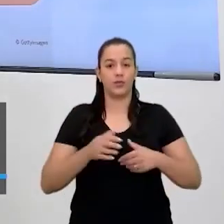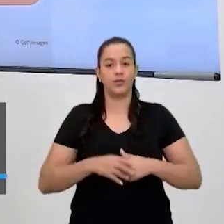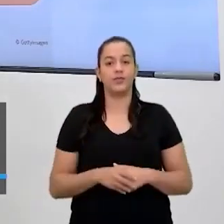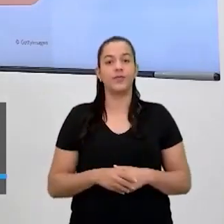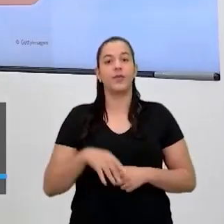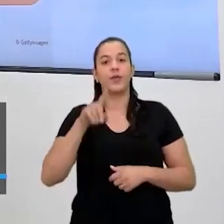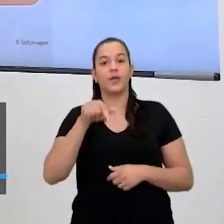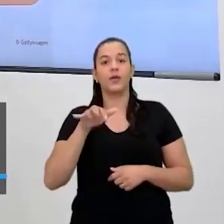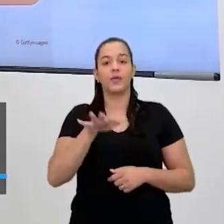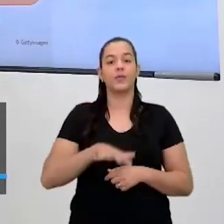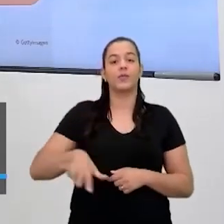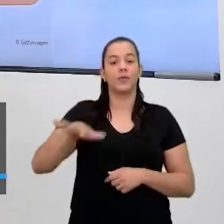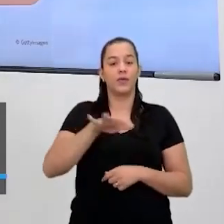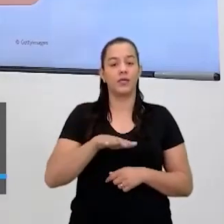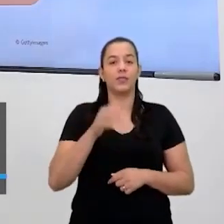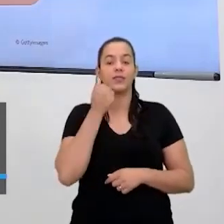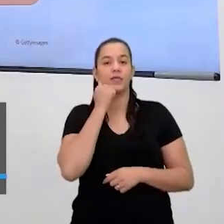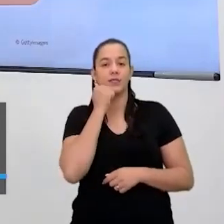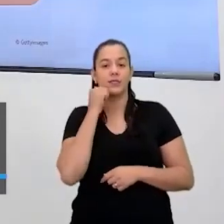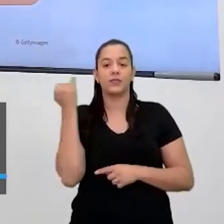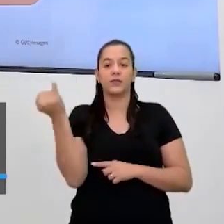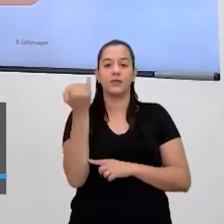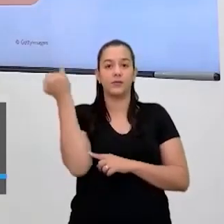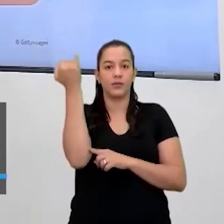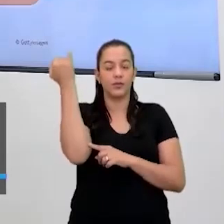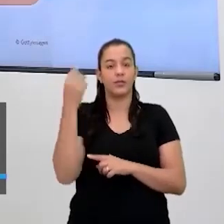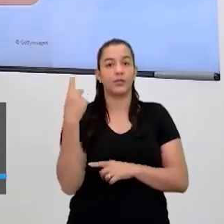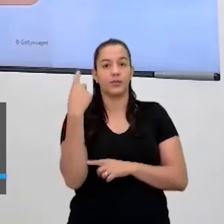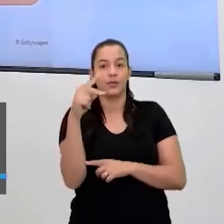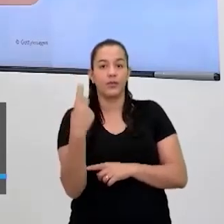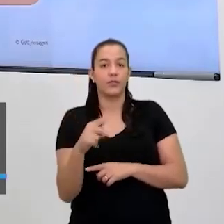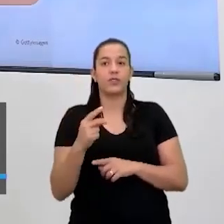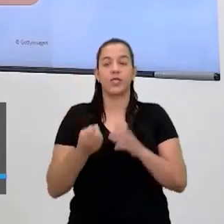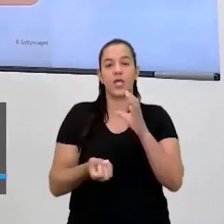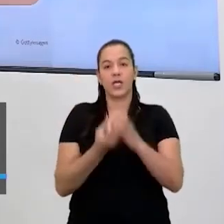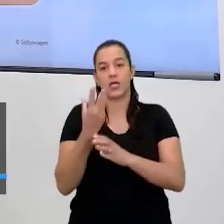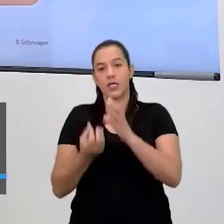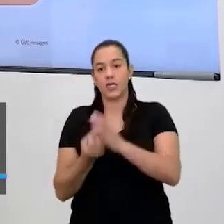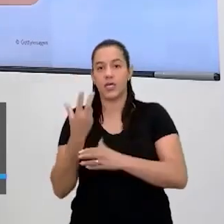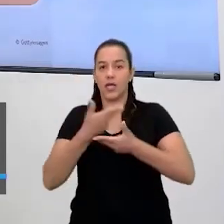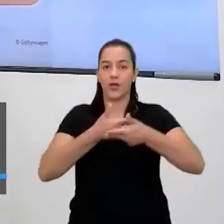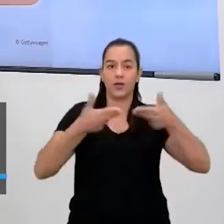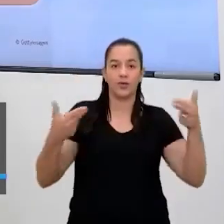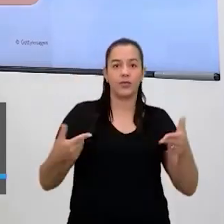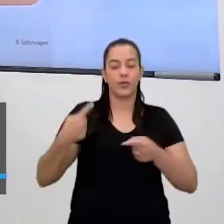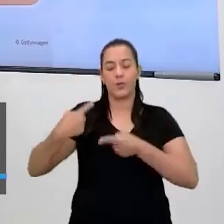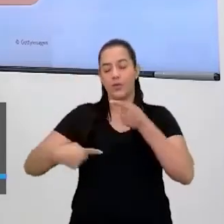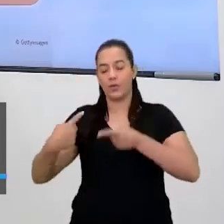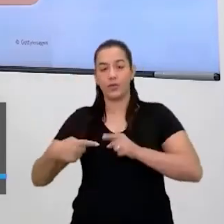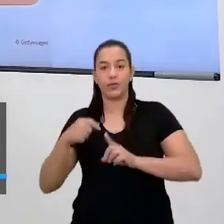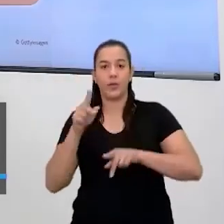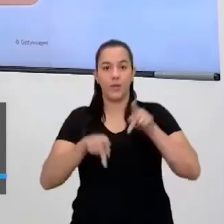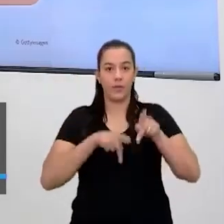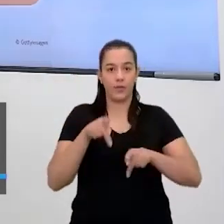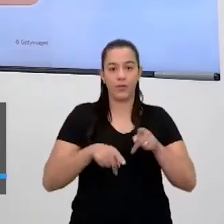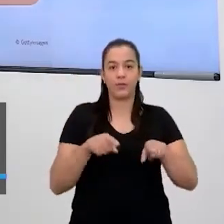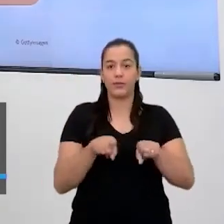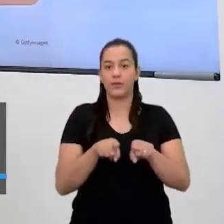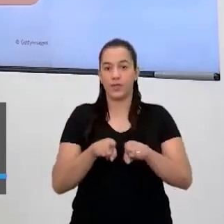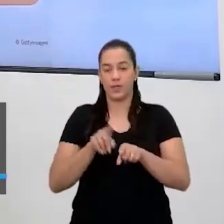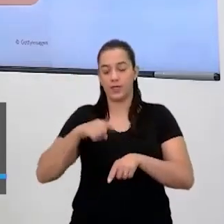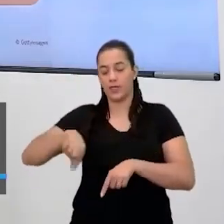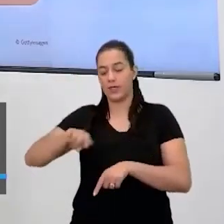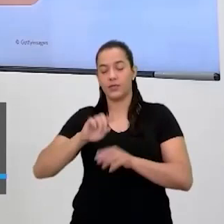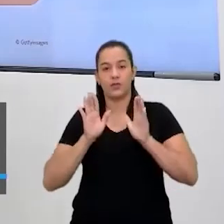da ciência fundamental para a construção de políticas públicas, que vai trabalhar também e